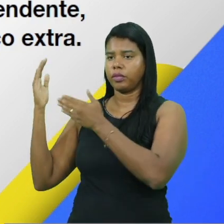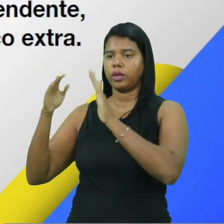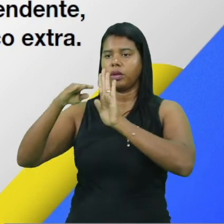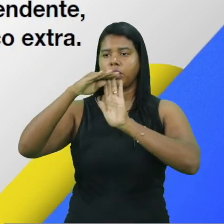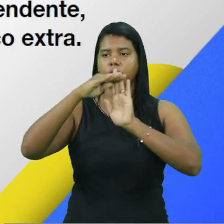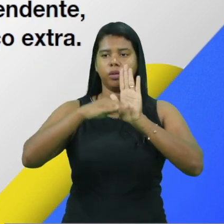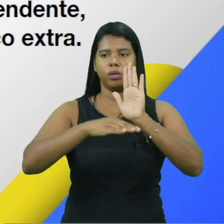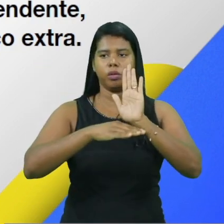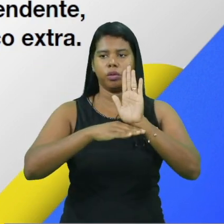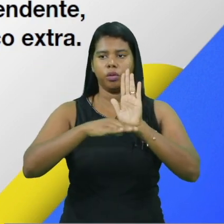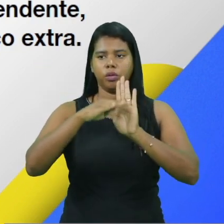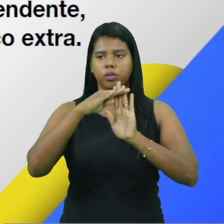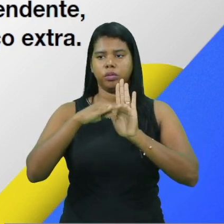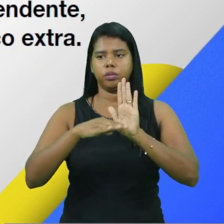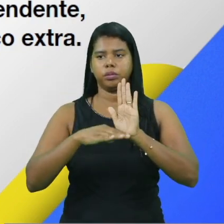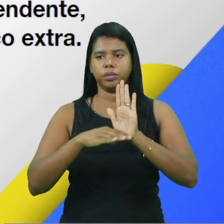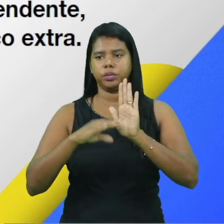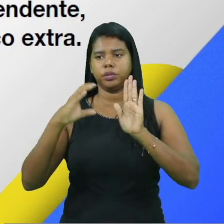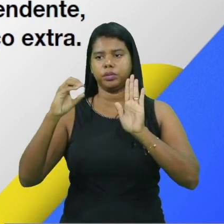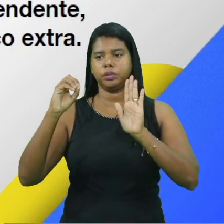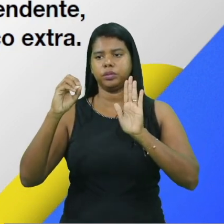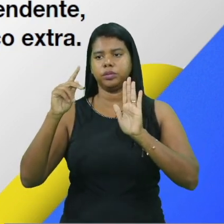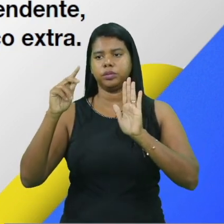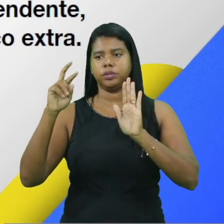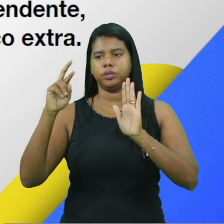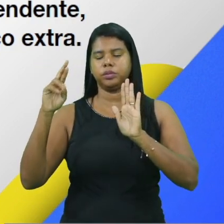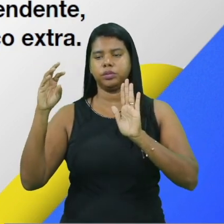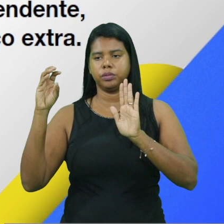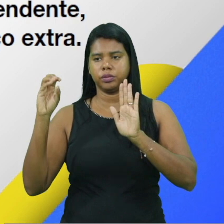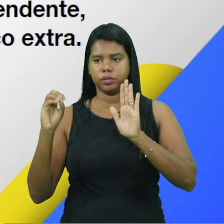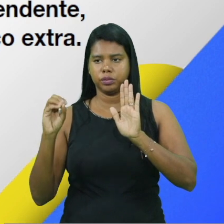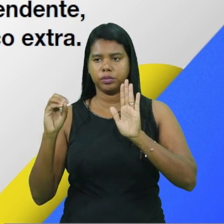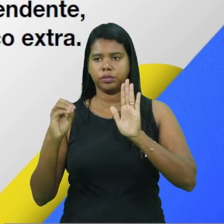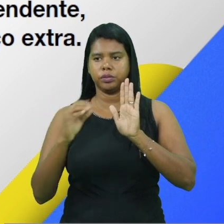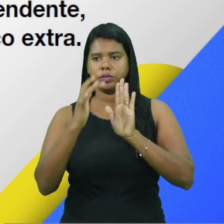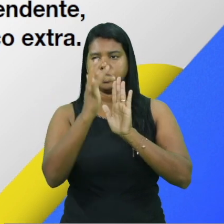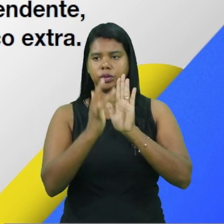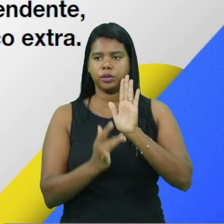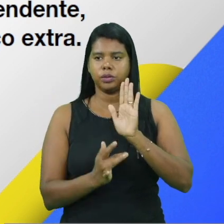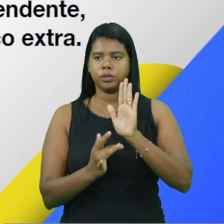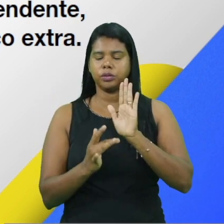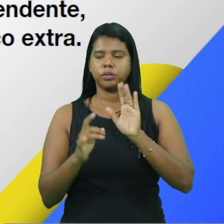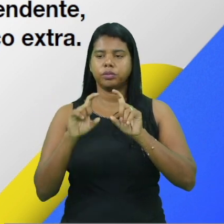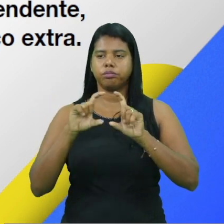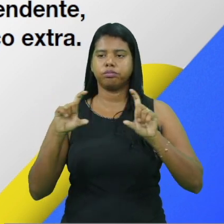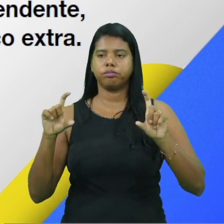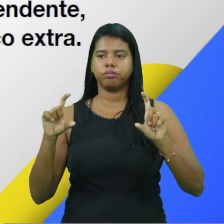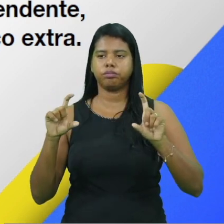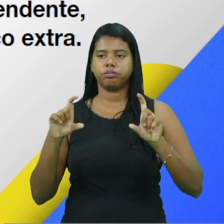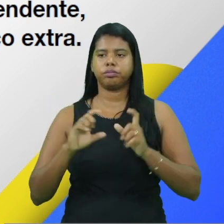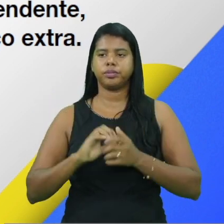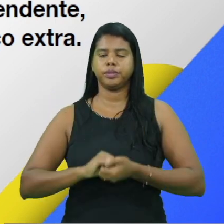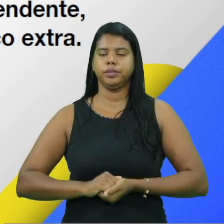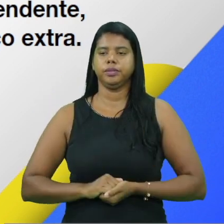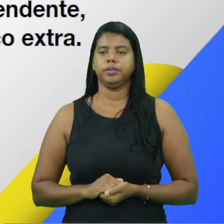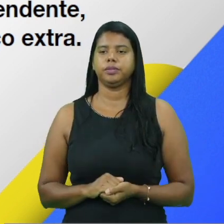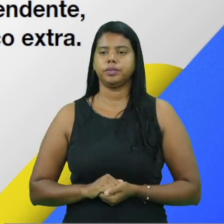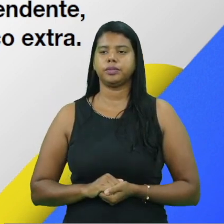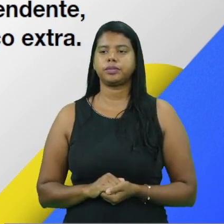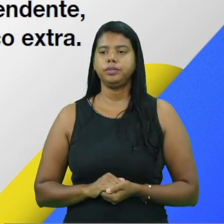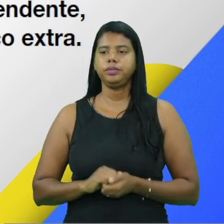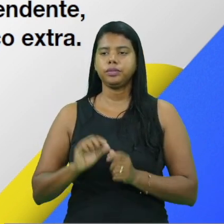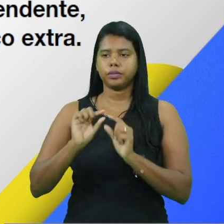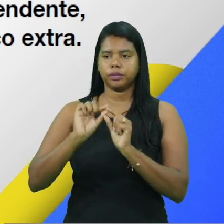Vamos falar agora sobre corpo. Corpo diz respeito ao tamanho do tipo. O corpo do tipo é definido pela altura